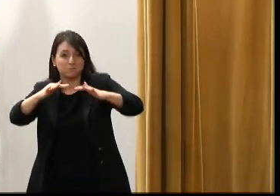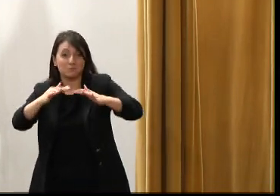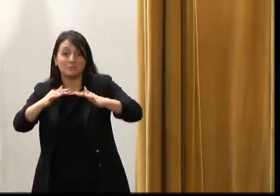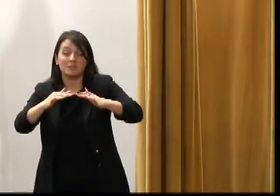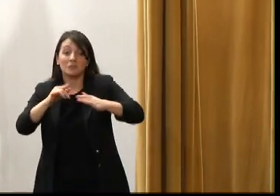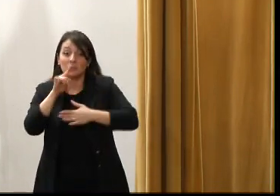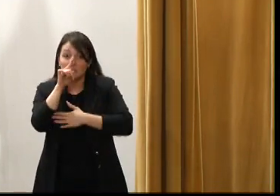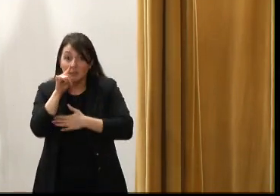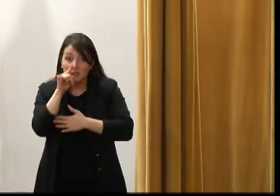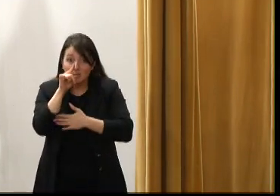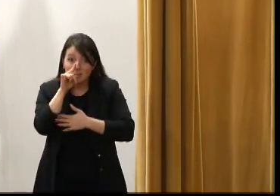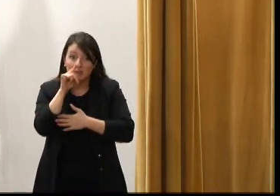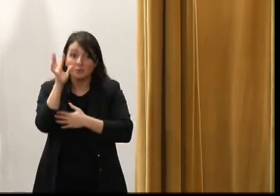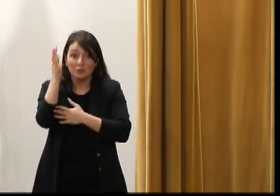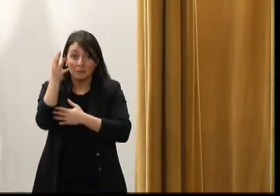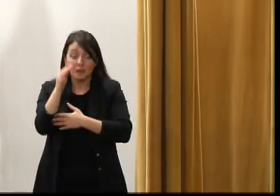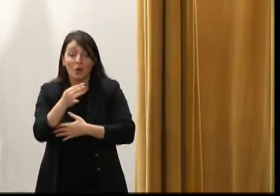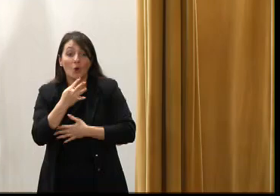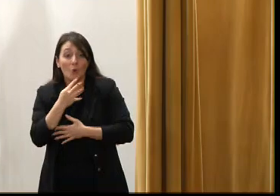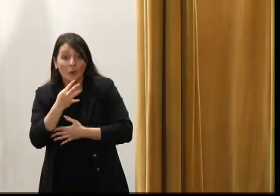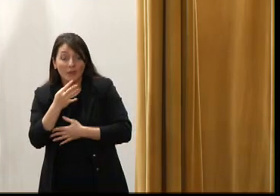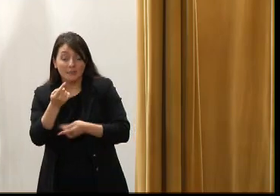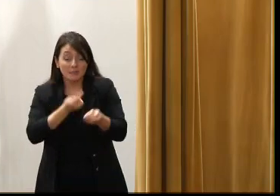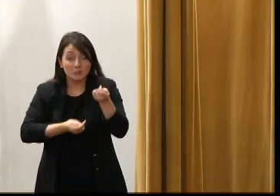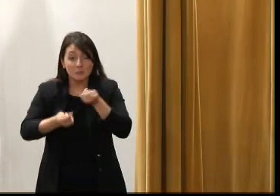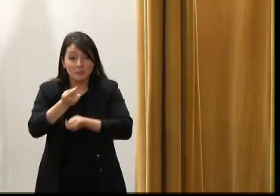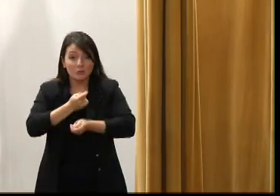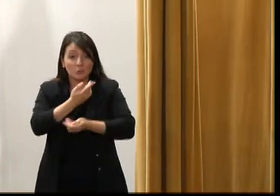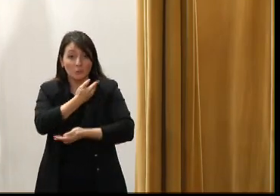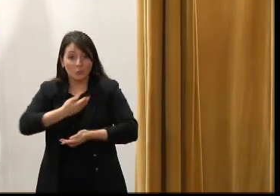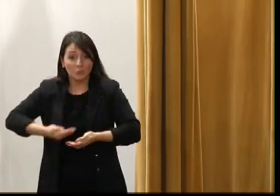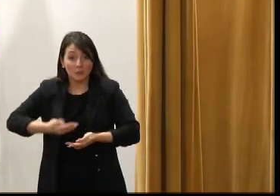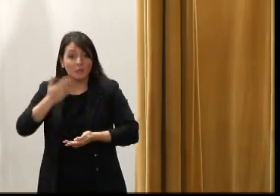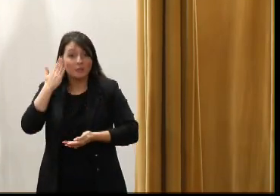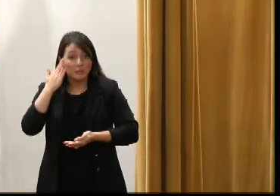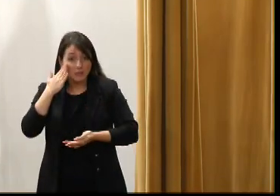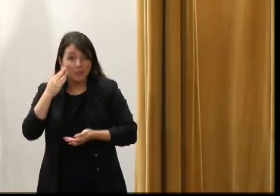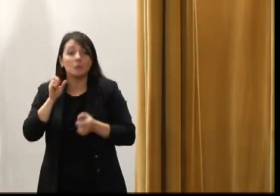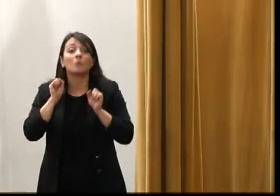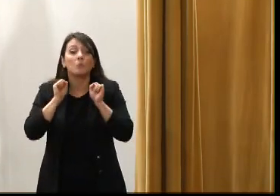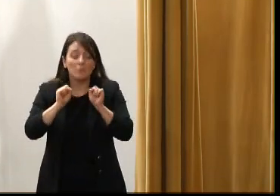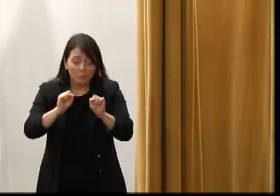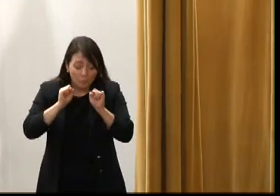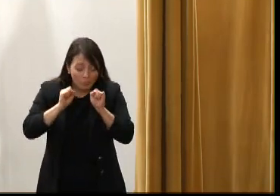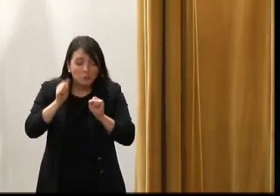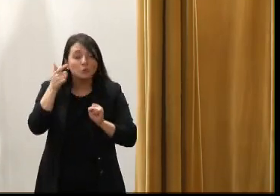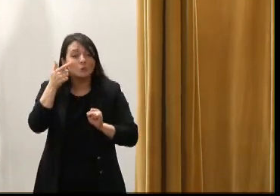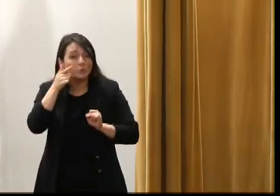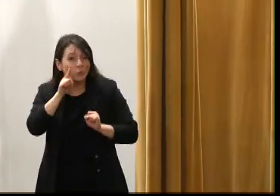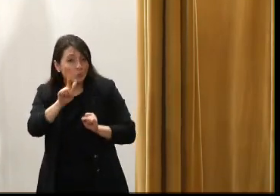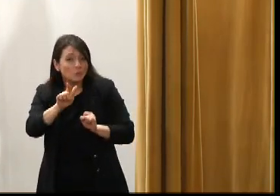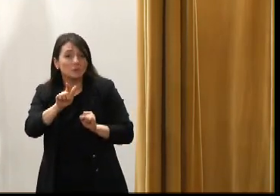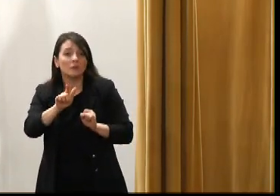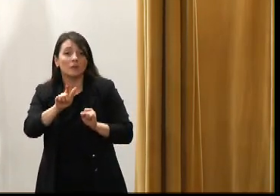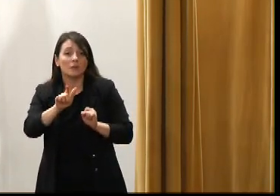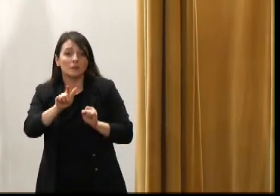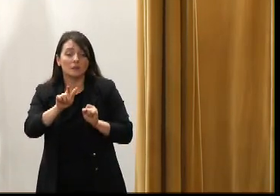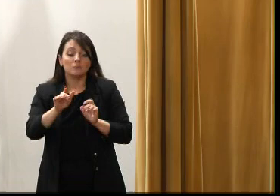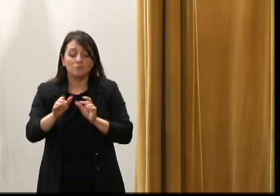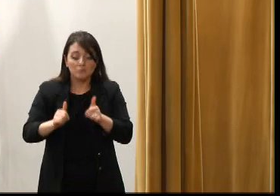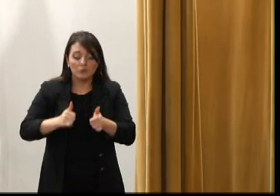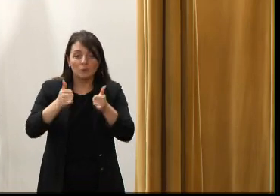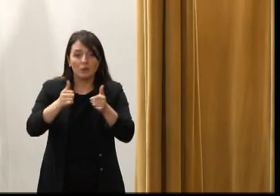quando conhecidos e quando a administração pública tem poder, competência constitucional para adotar